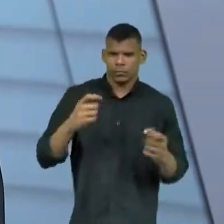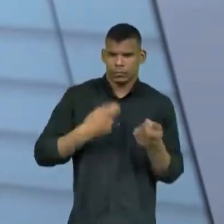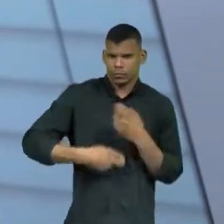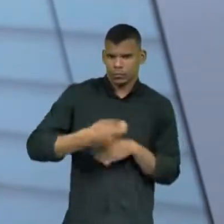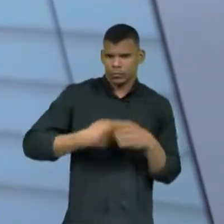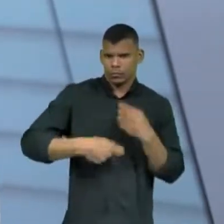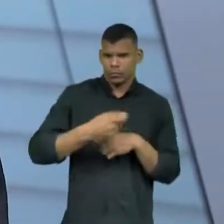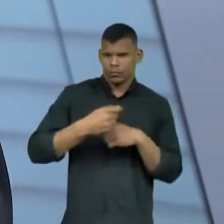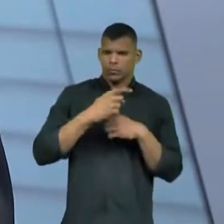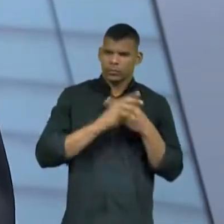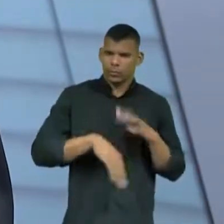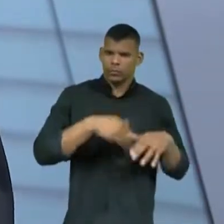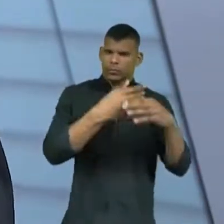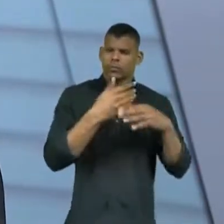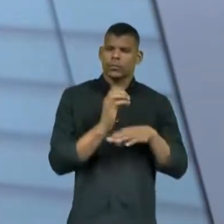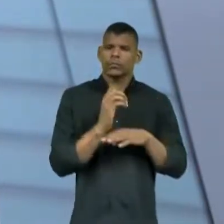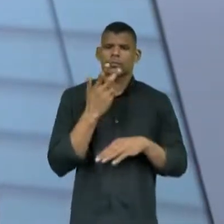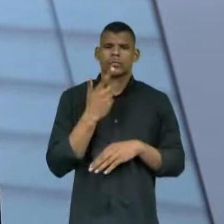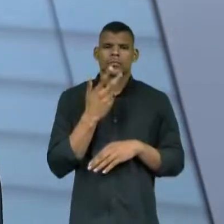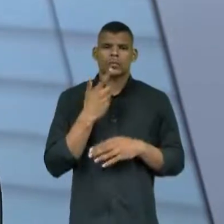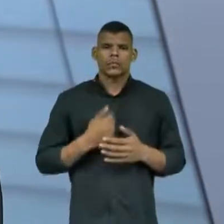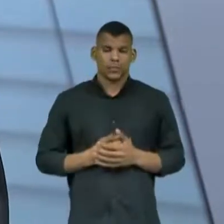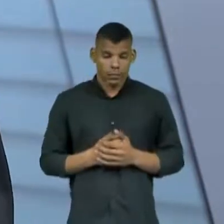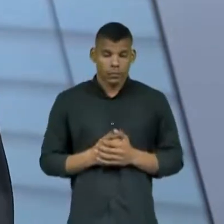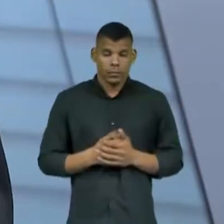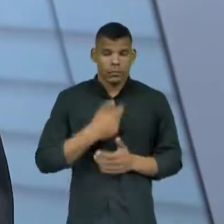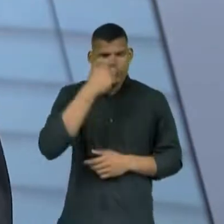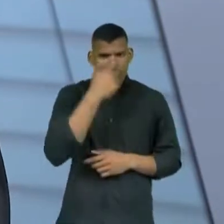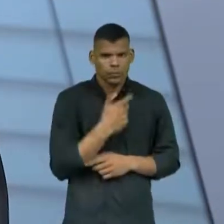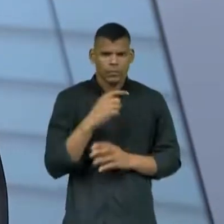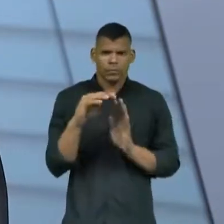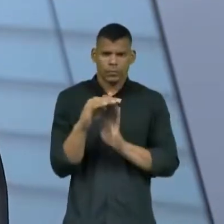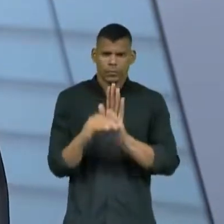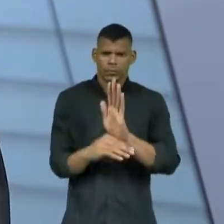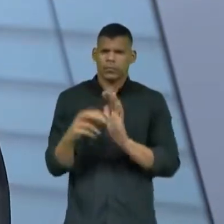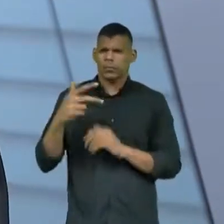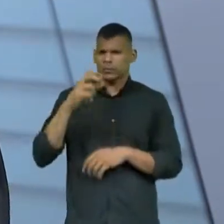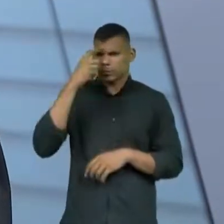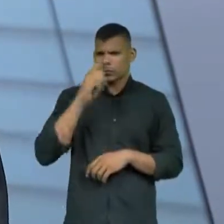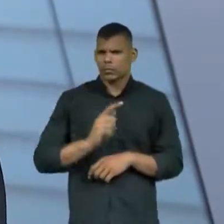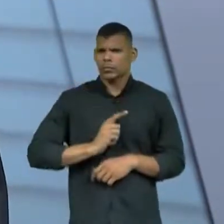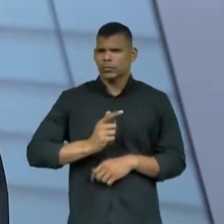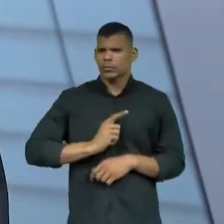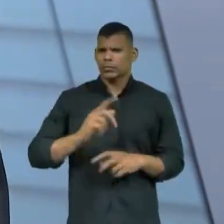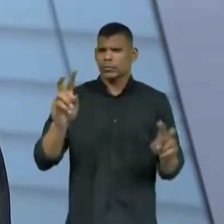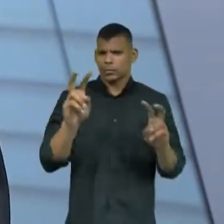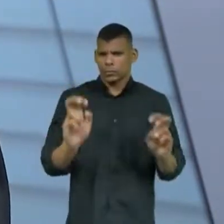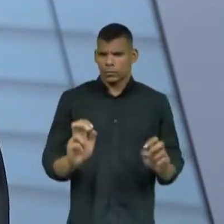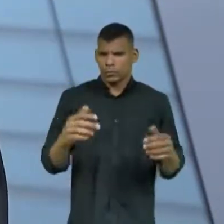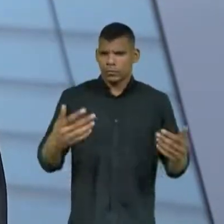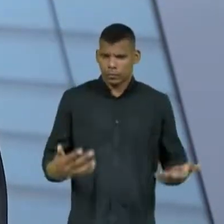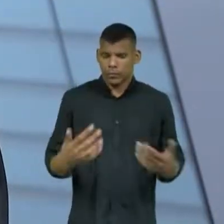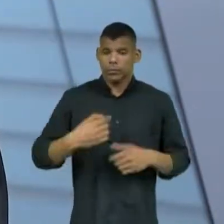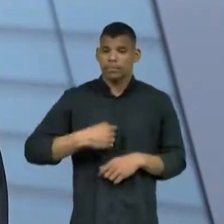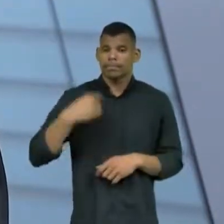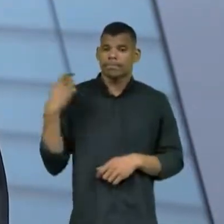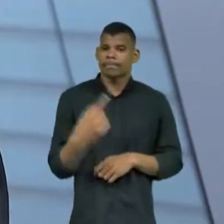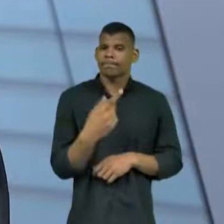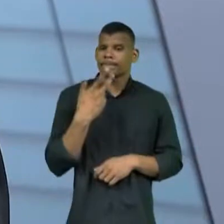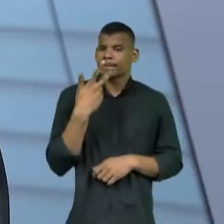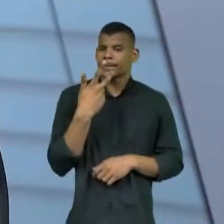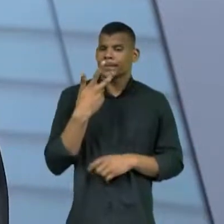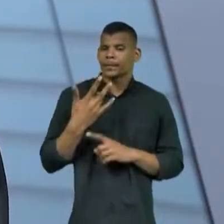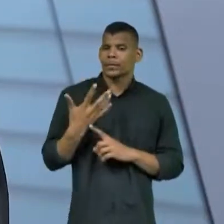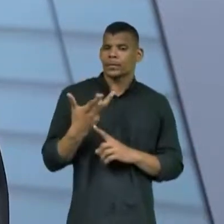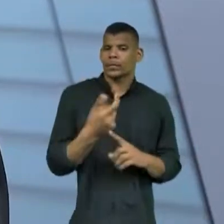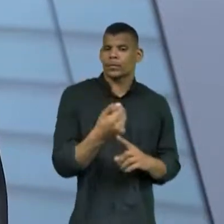no desenvolvimento do Estado do Ceará. Eu fiz, aliás, um programa há 15 dias sobre este assunto e a gente citou, inclusive, esse